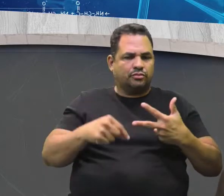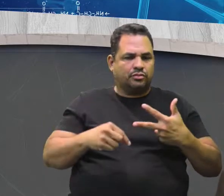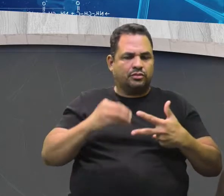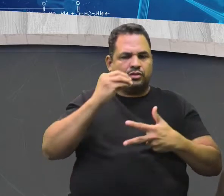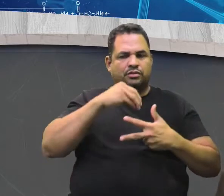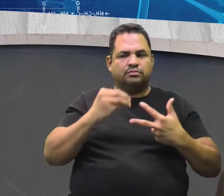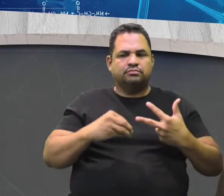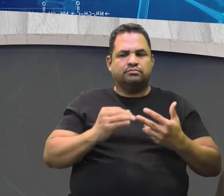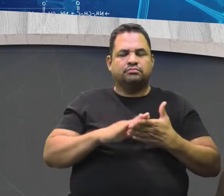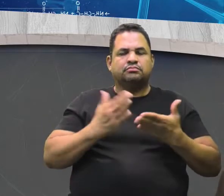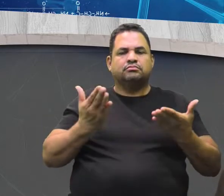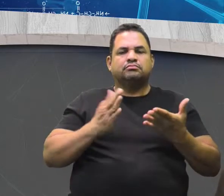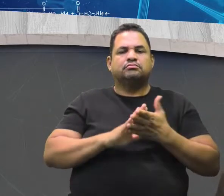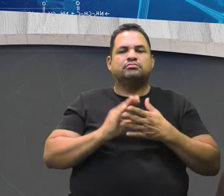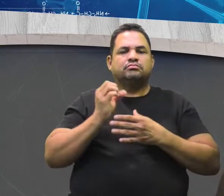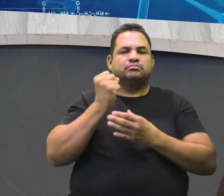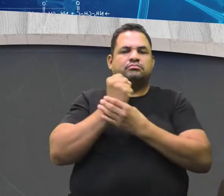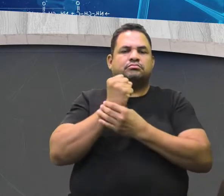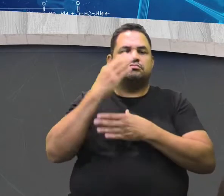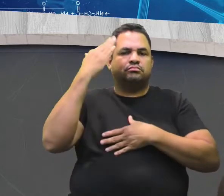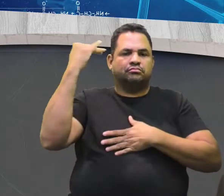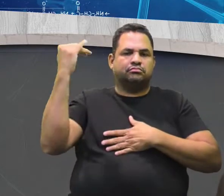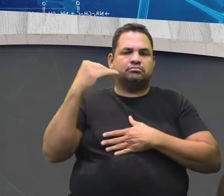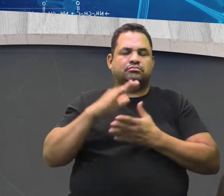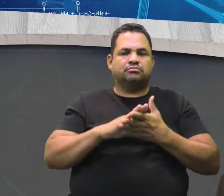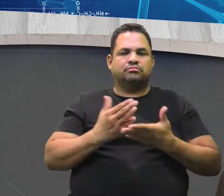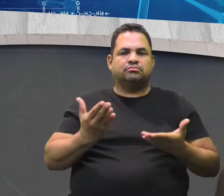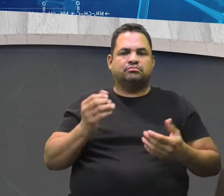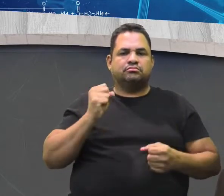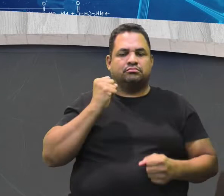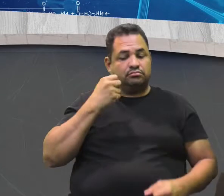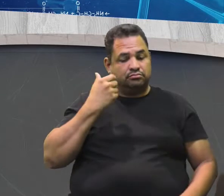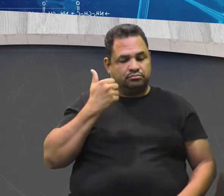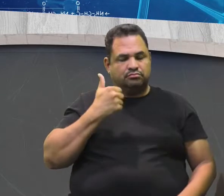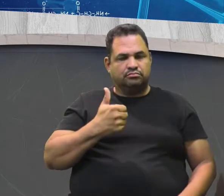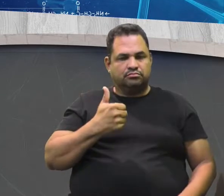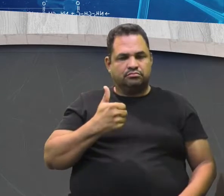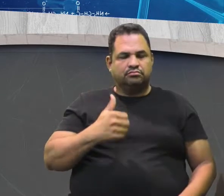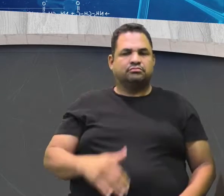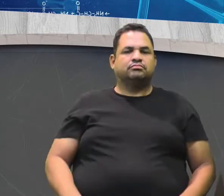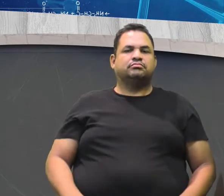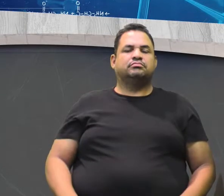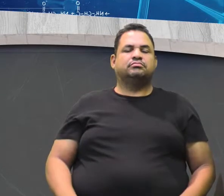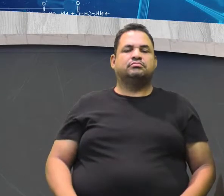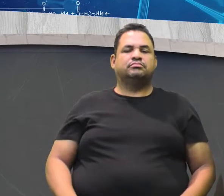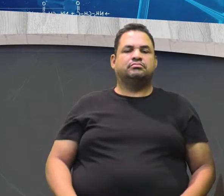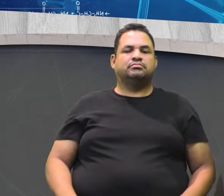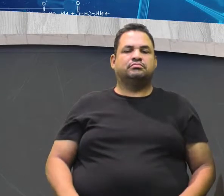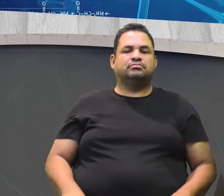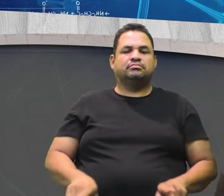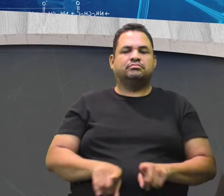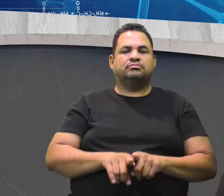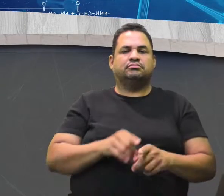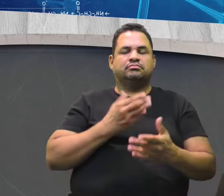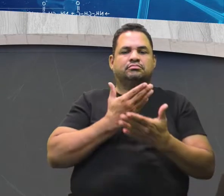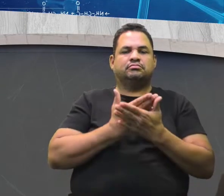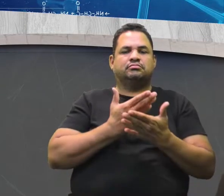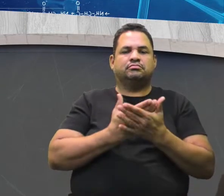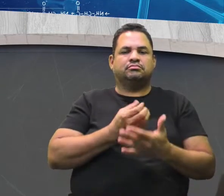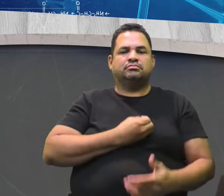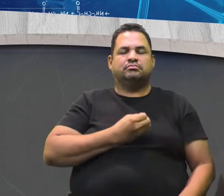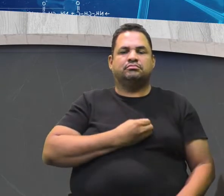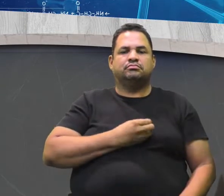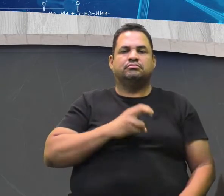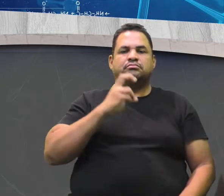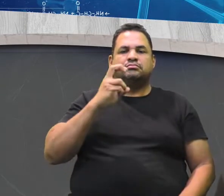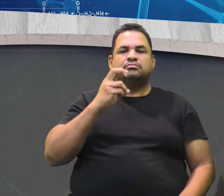e garantimos sucesso para você. Valeu? Então, meu caro aluno, também, essa aqui é a aula 52, olha